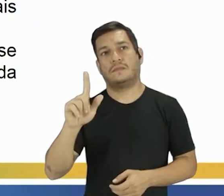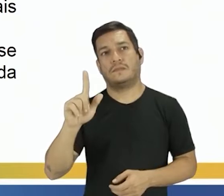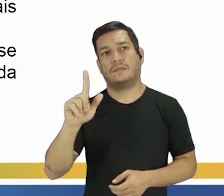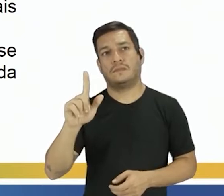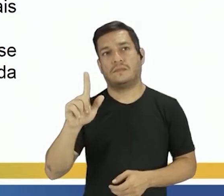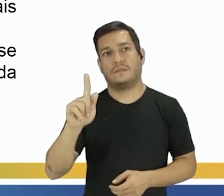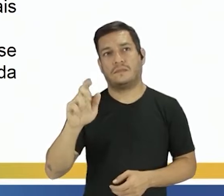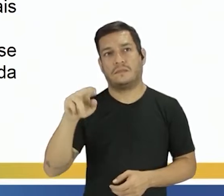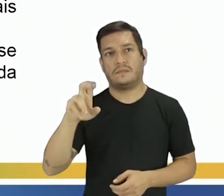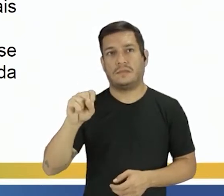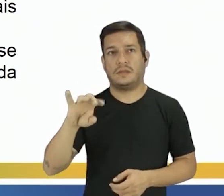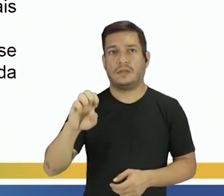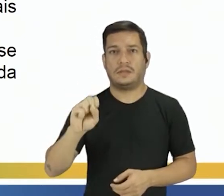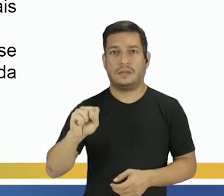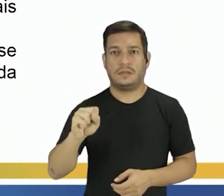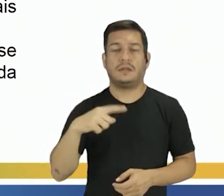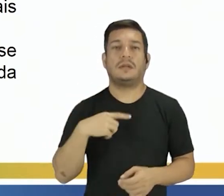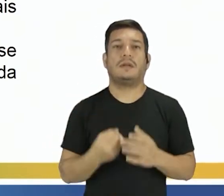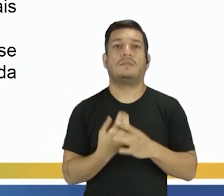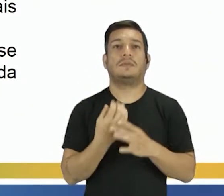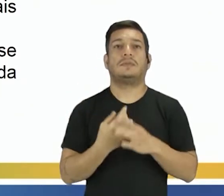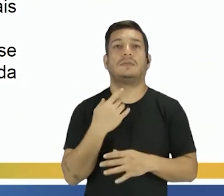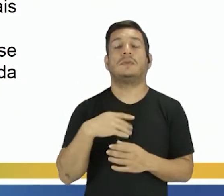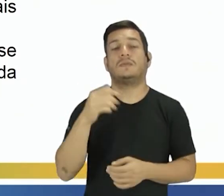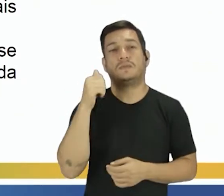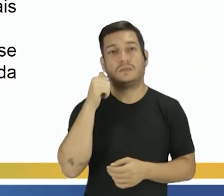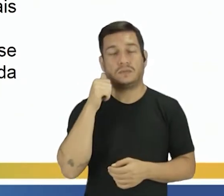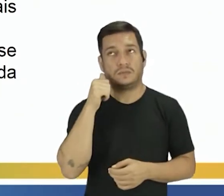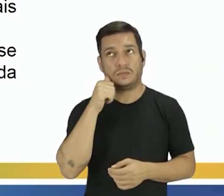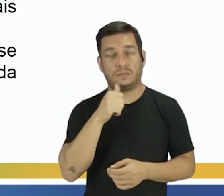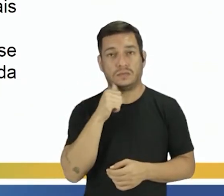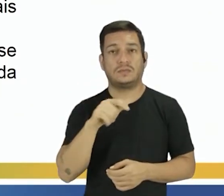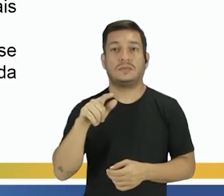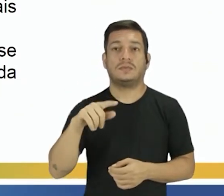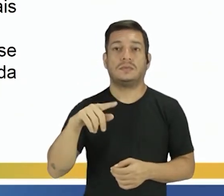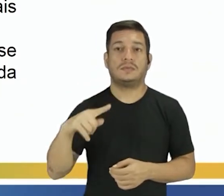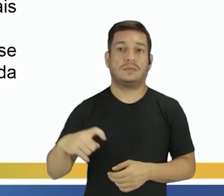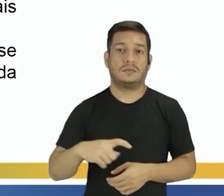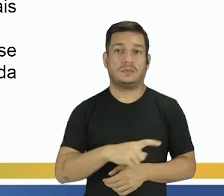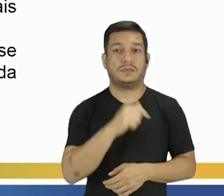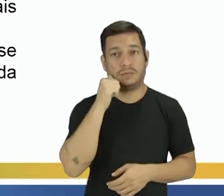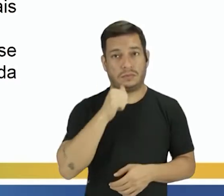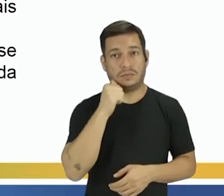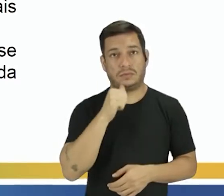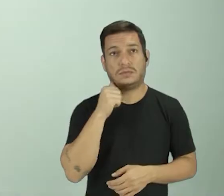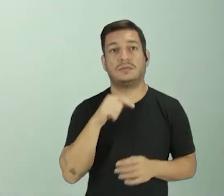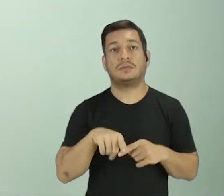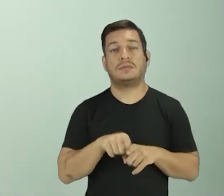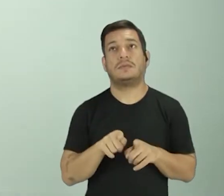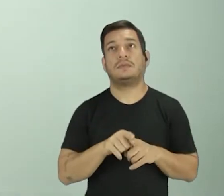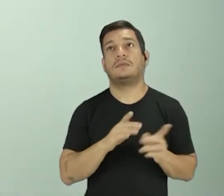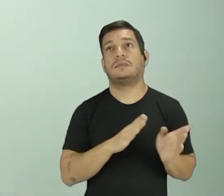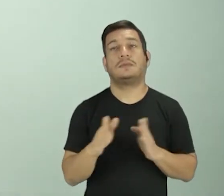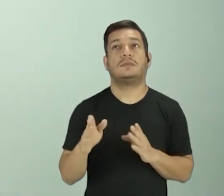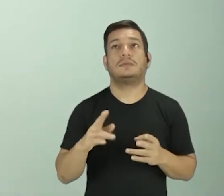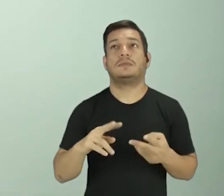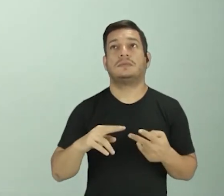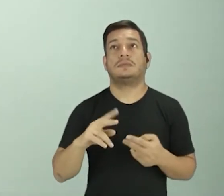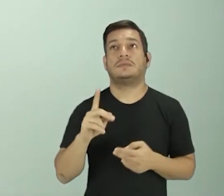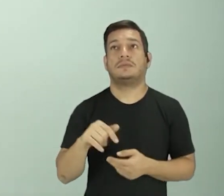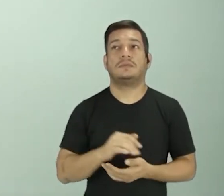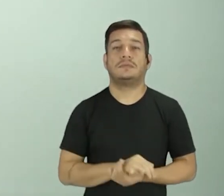é a produção, tá, dos gametas femininos, tá? Pelo processo também de gênese,